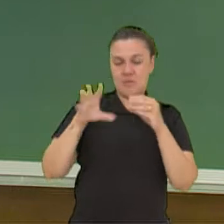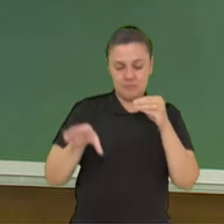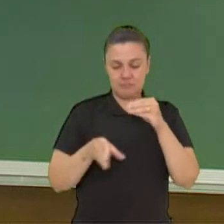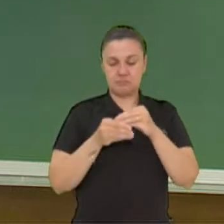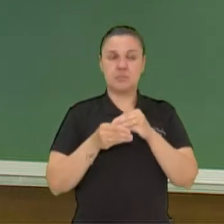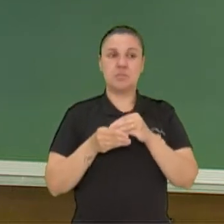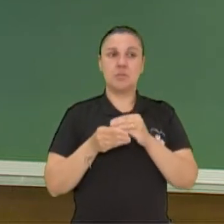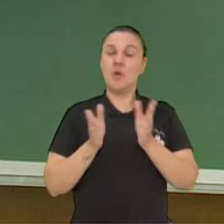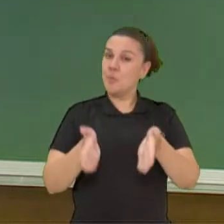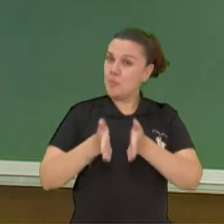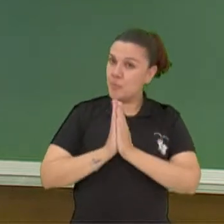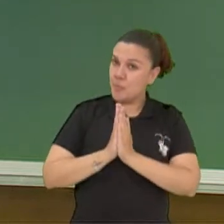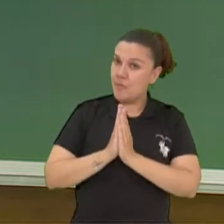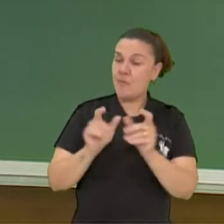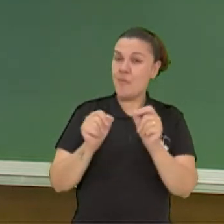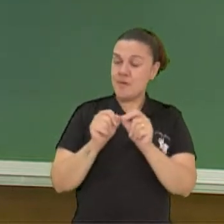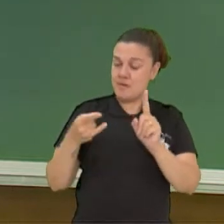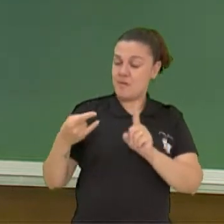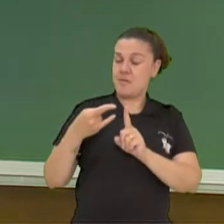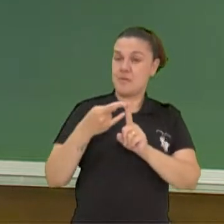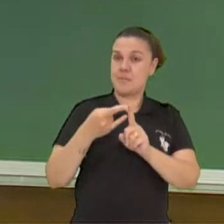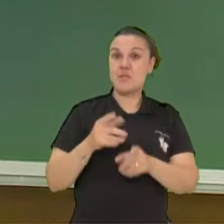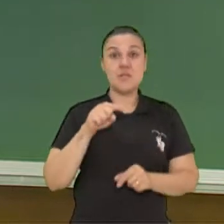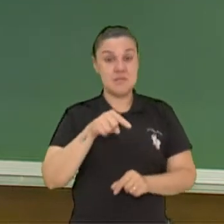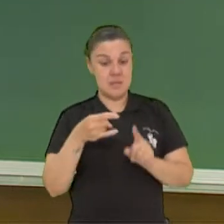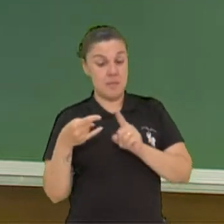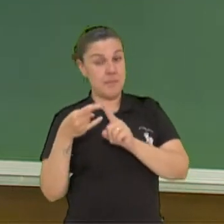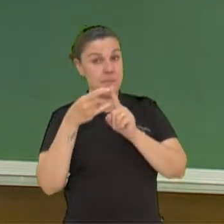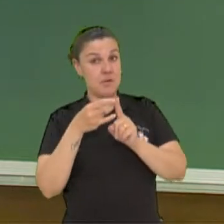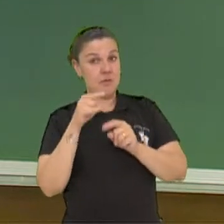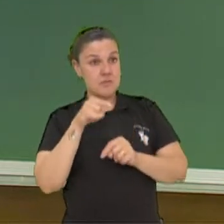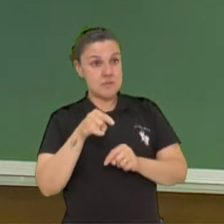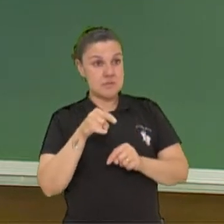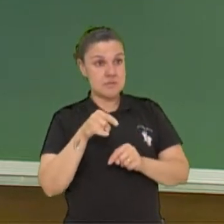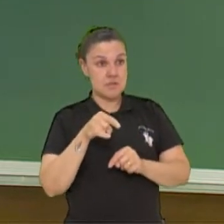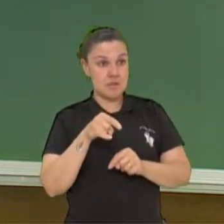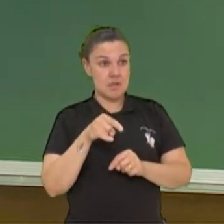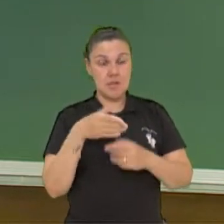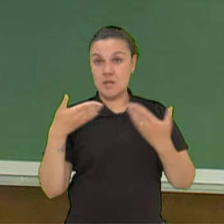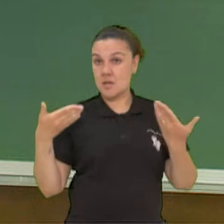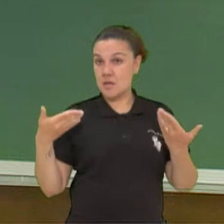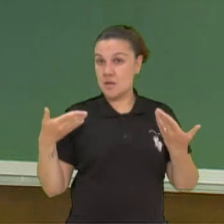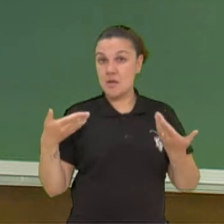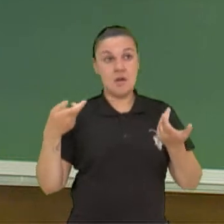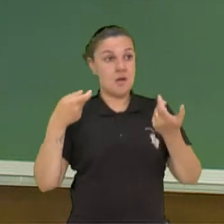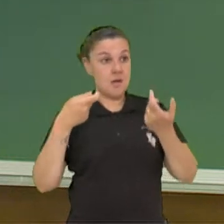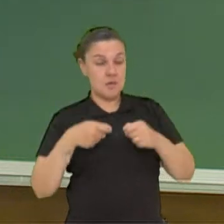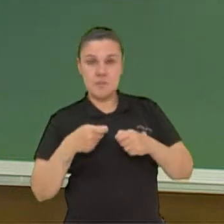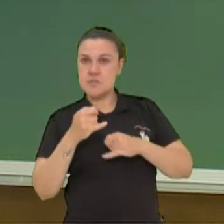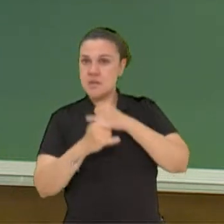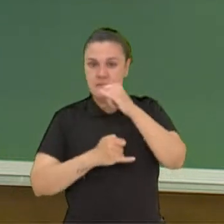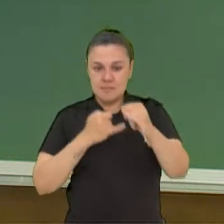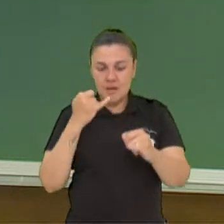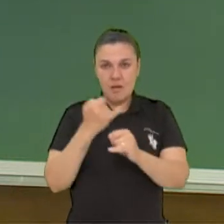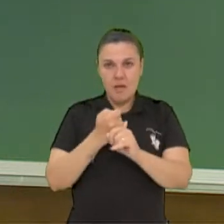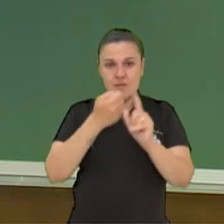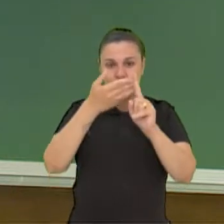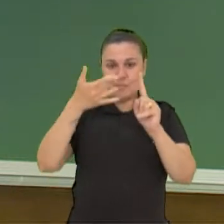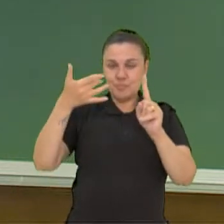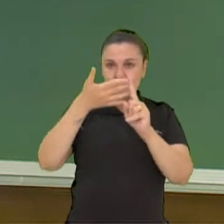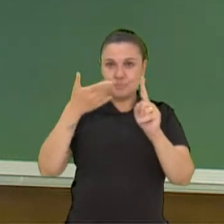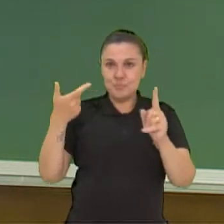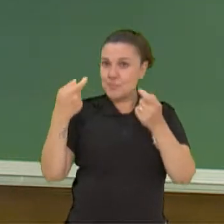Então participe do Meet. Inclusive o Meet, gente, você participa sem consumo de dados pelo celular. Então não